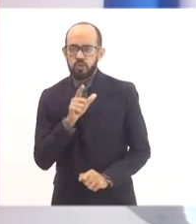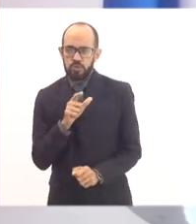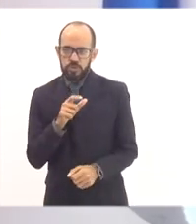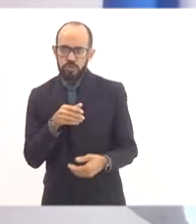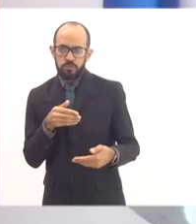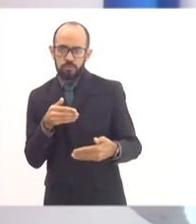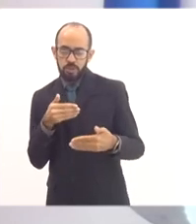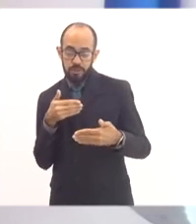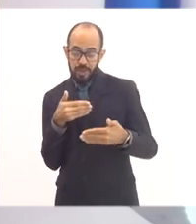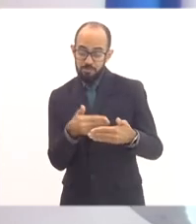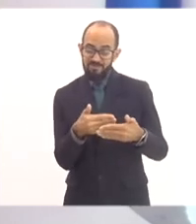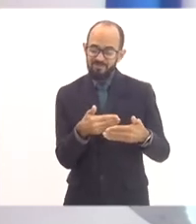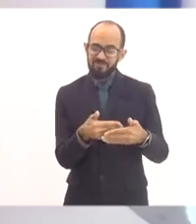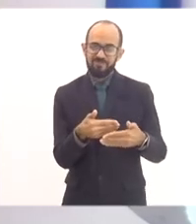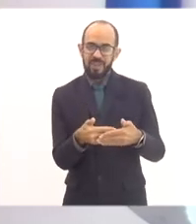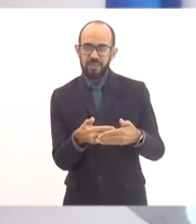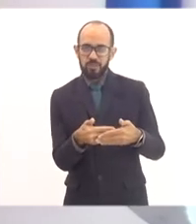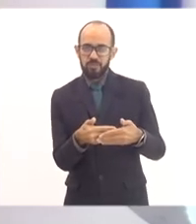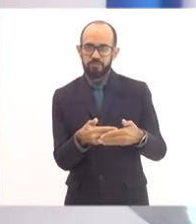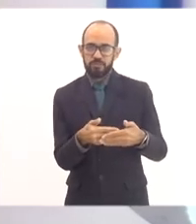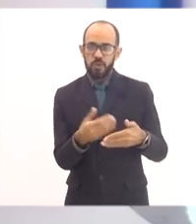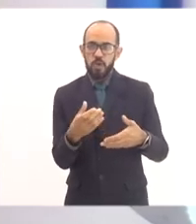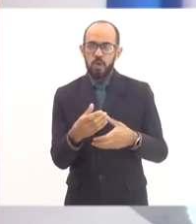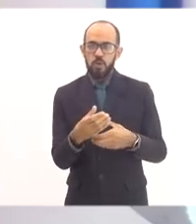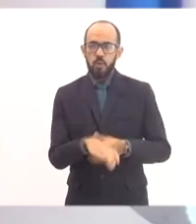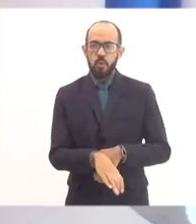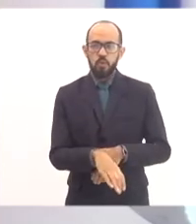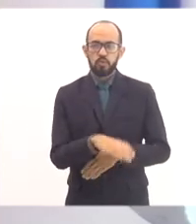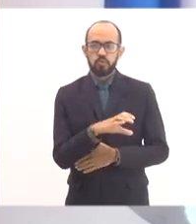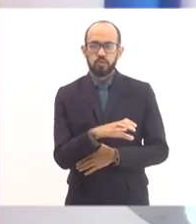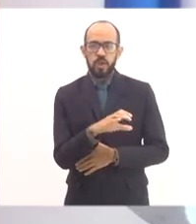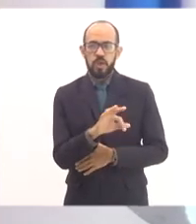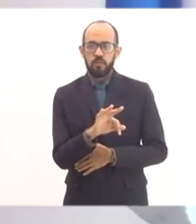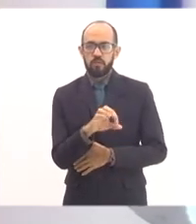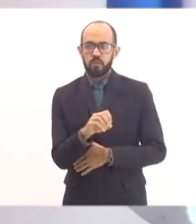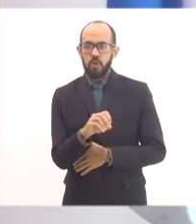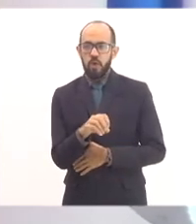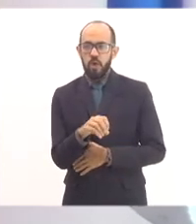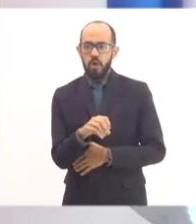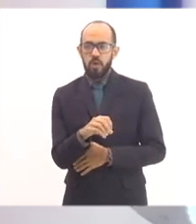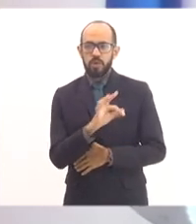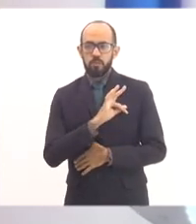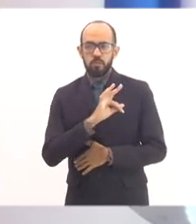terem uma ideia, o concurso do CFO da Polícia Militar, que a gente fez um